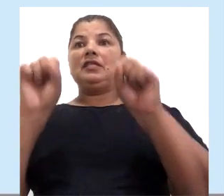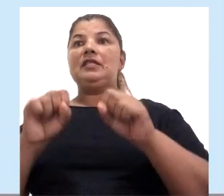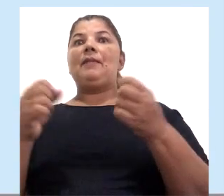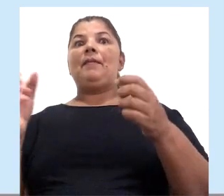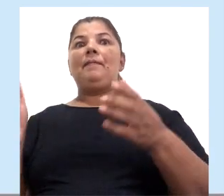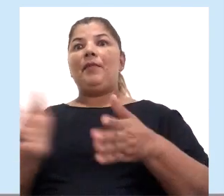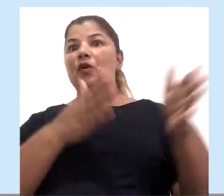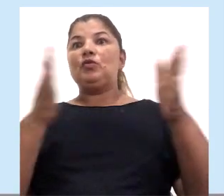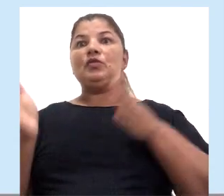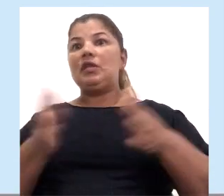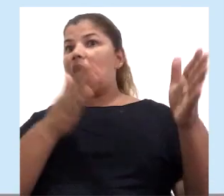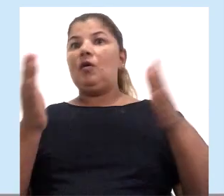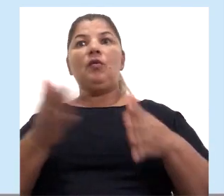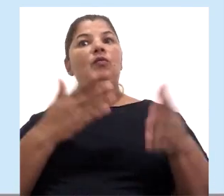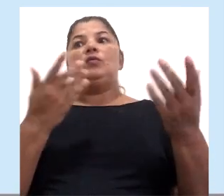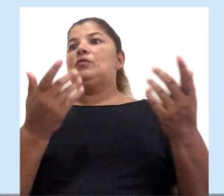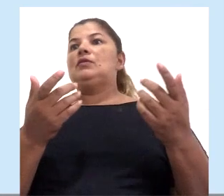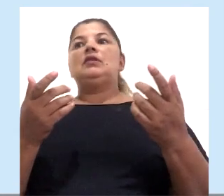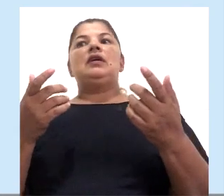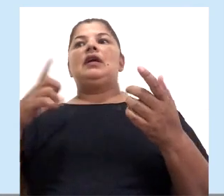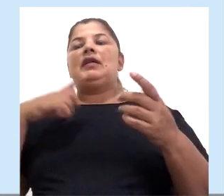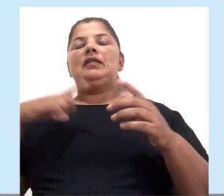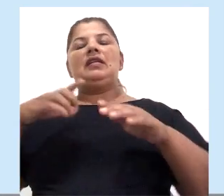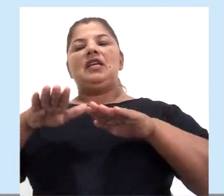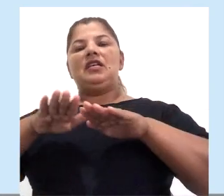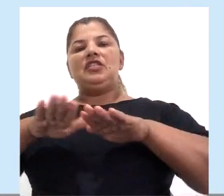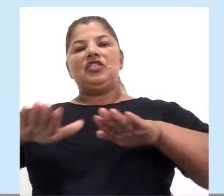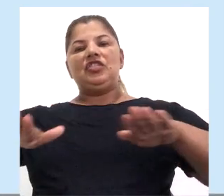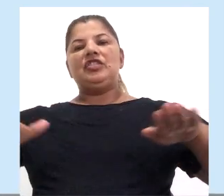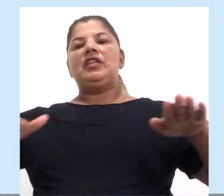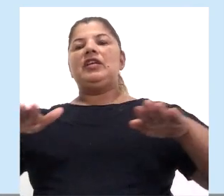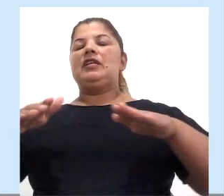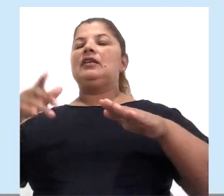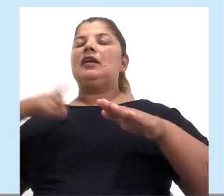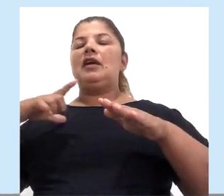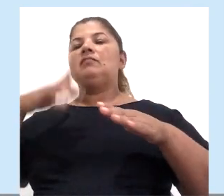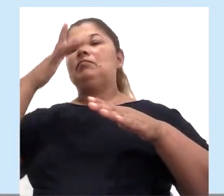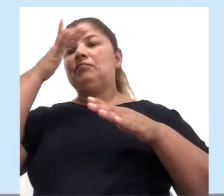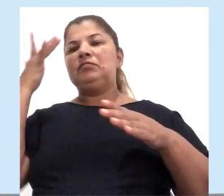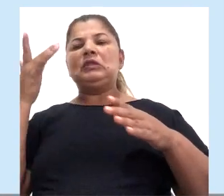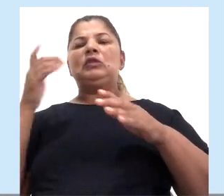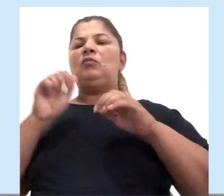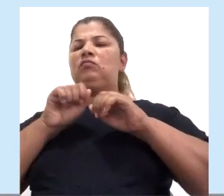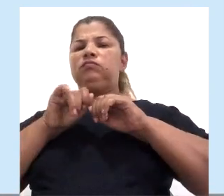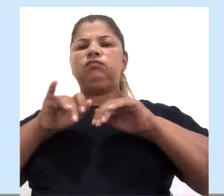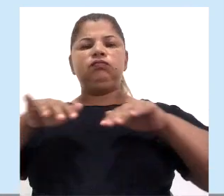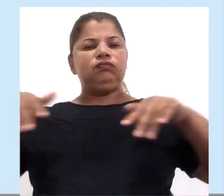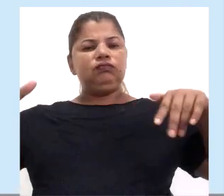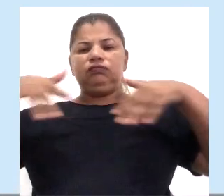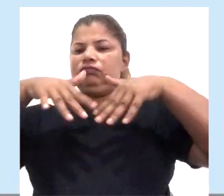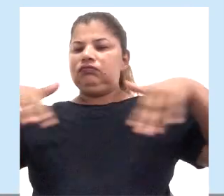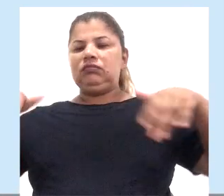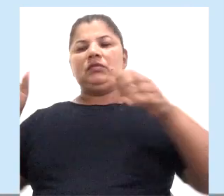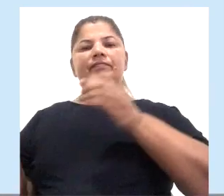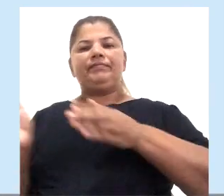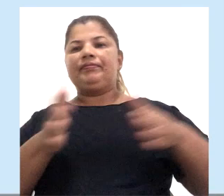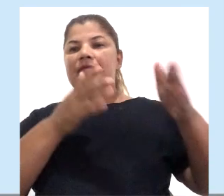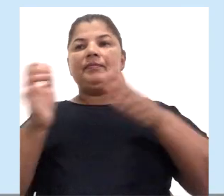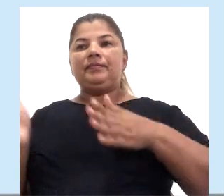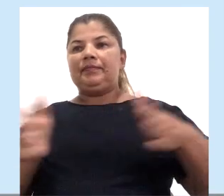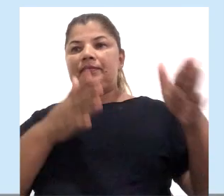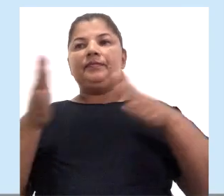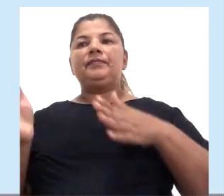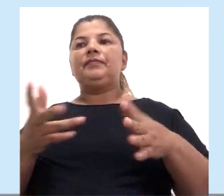Então, essas esteiras aí, elas serviam, né, para a produção em massa, em grande quantidade, tá? A ideia